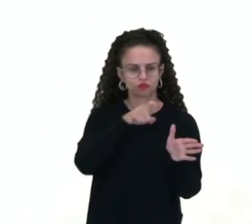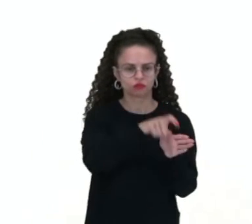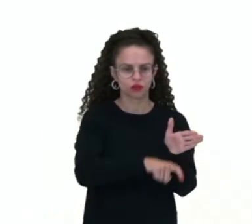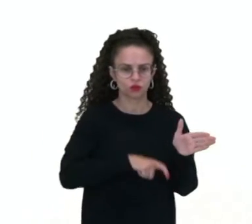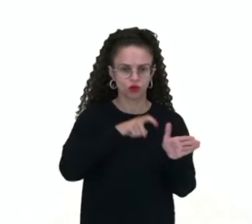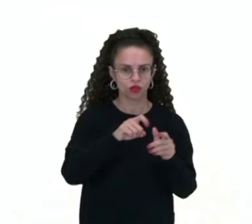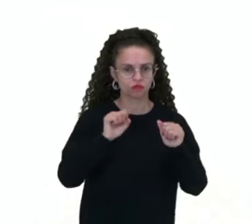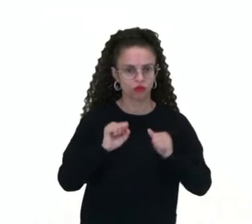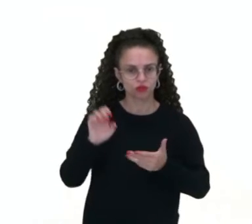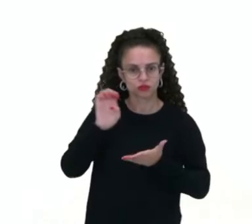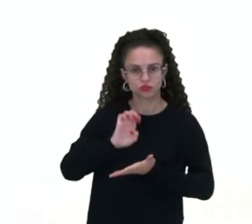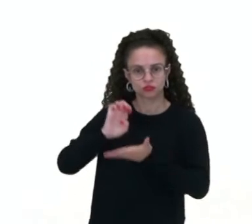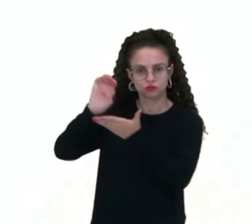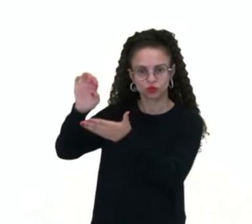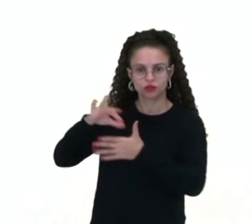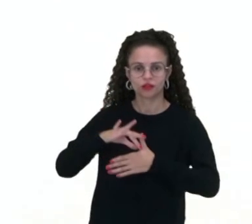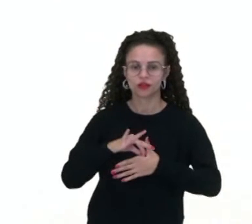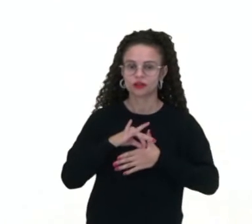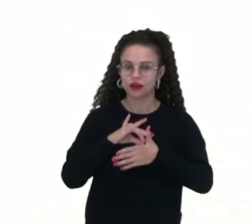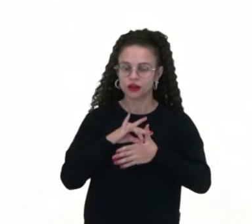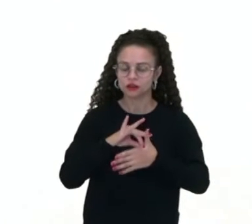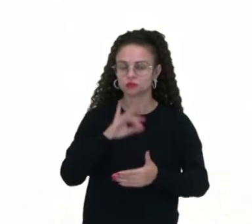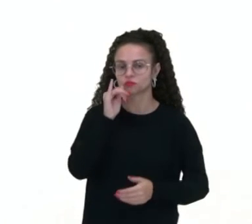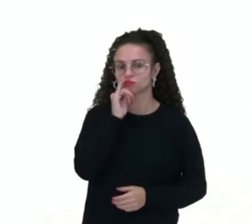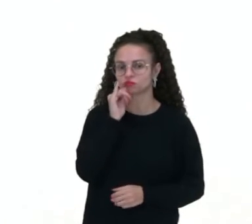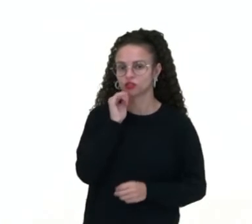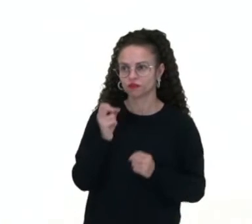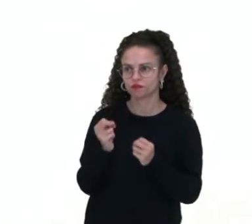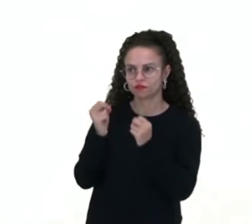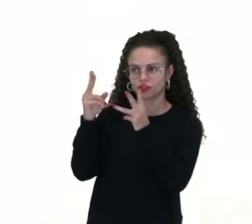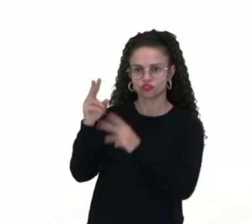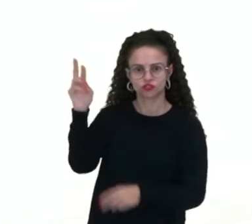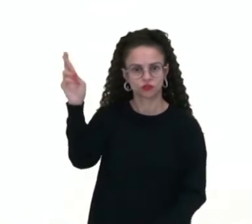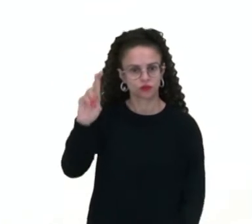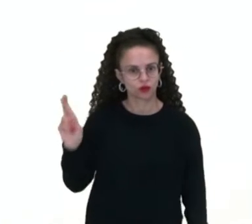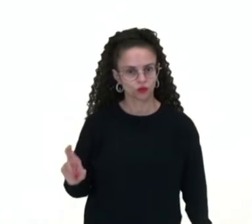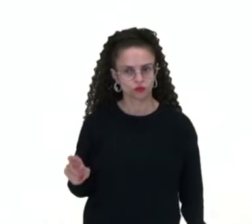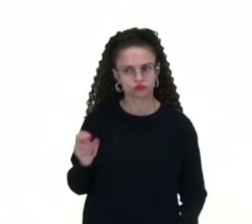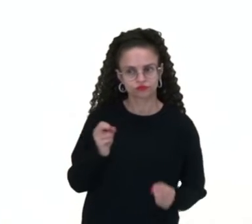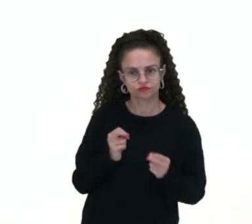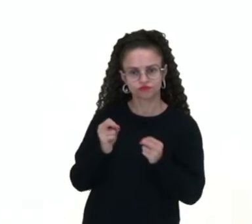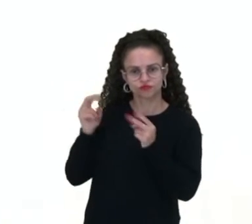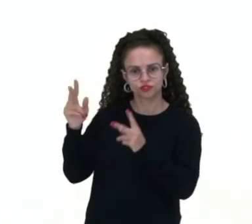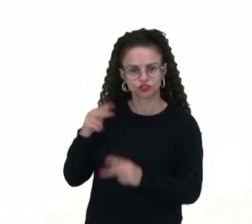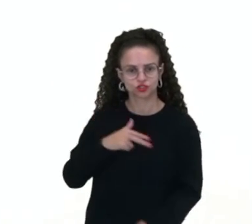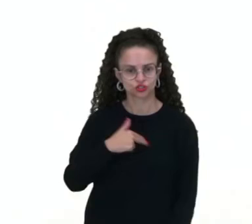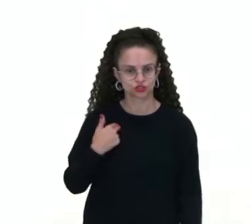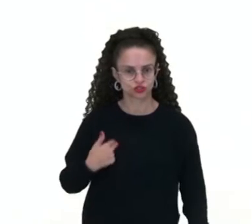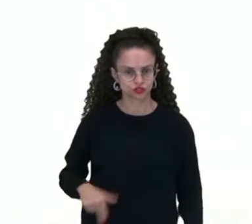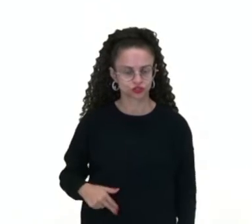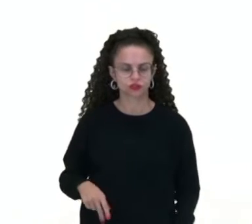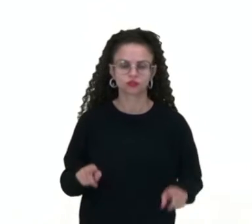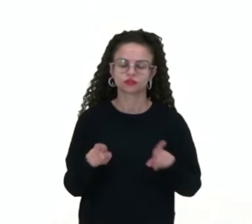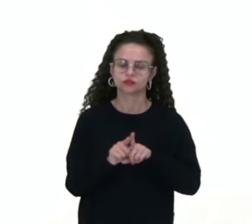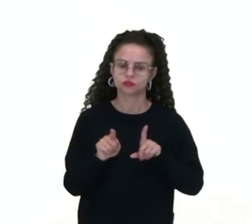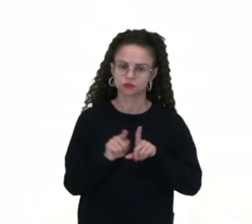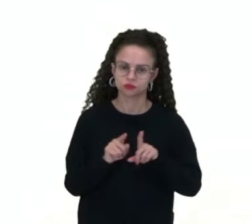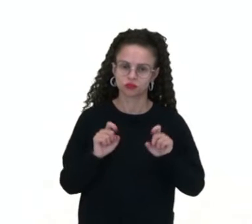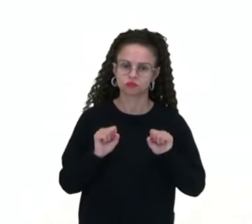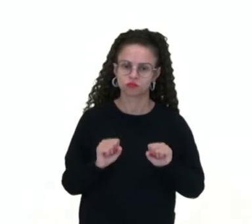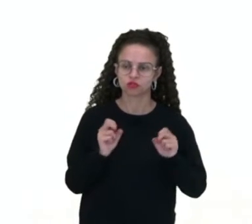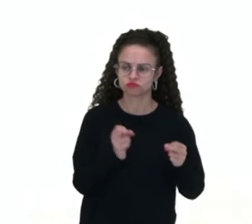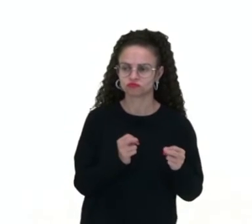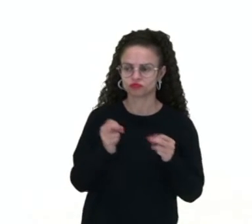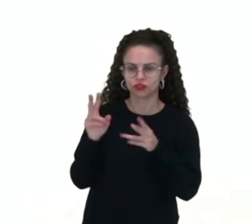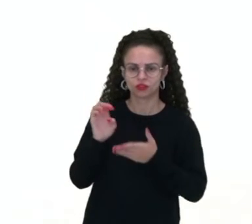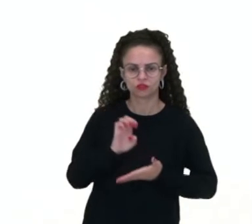exportando então, por exemplo, carne para países como a Rússia, para a China e também, né, podendo exportar como soja, né, que